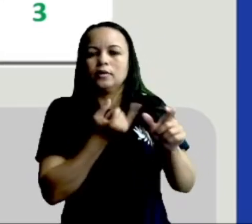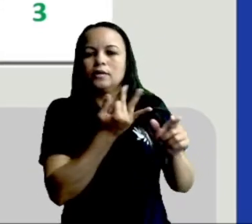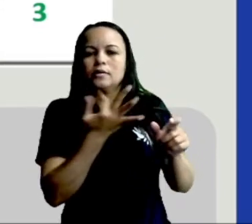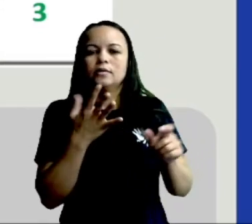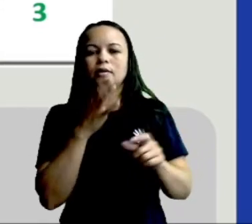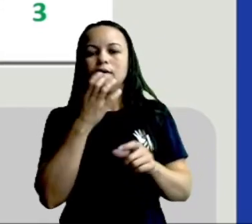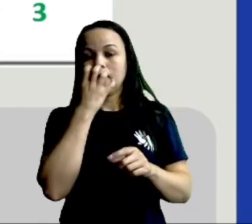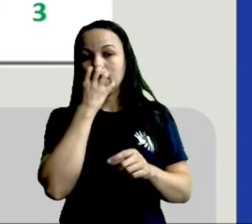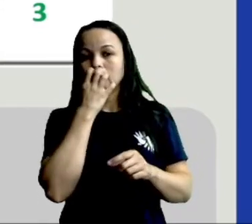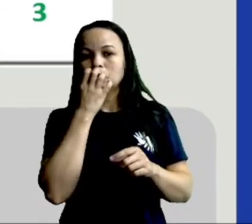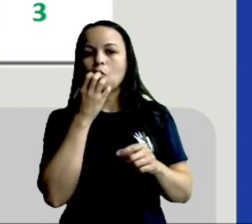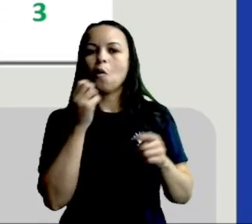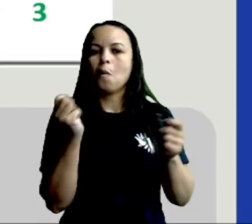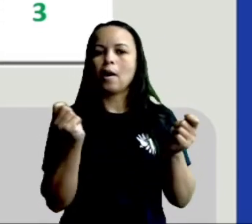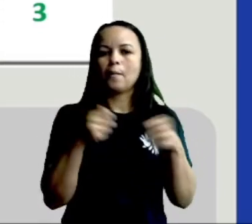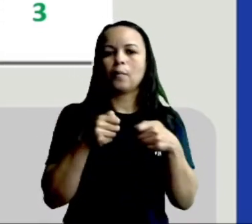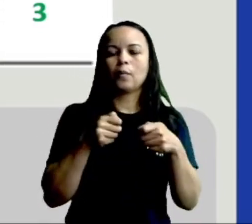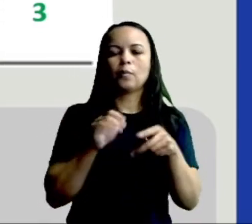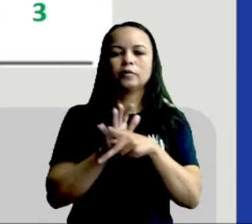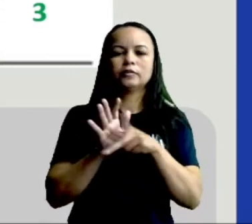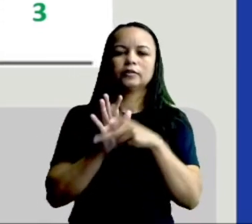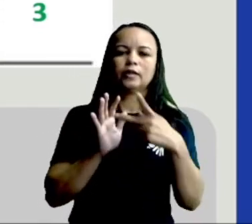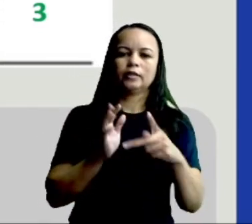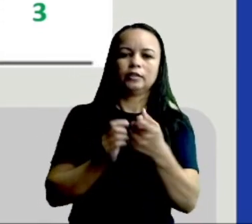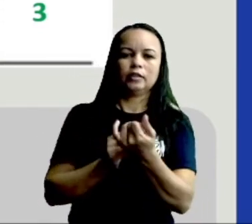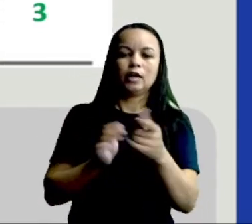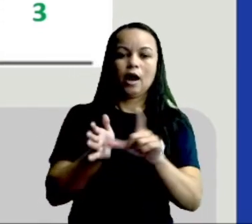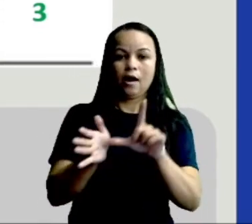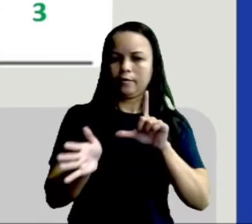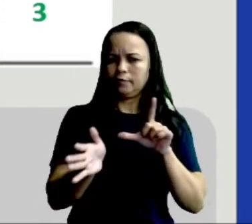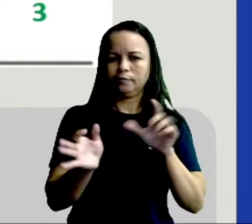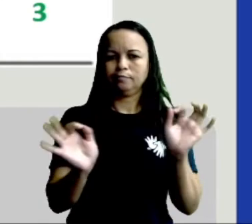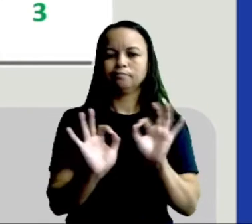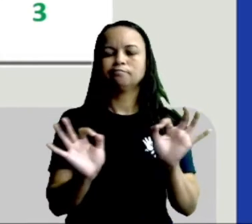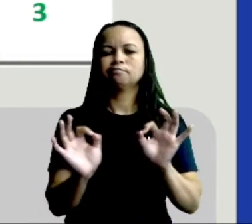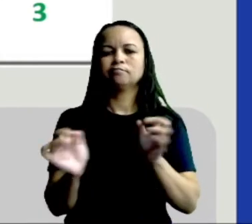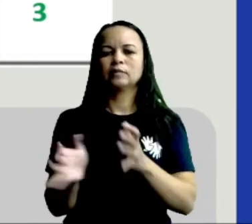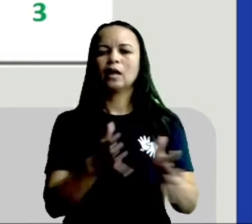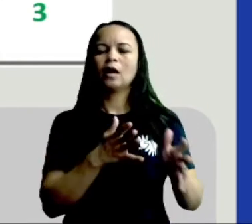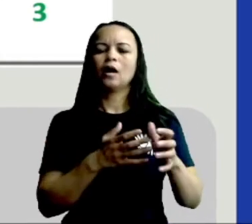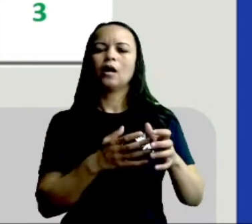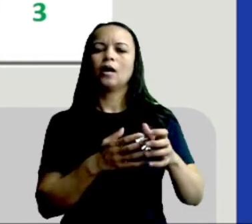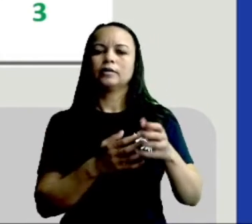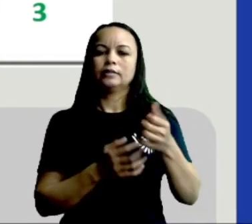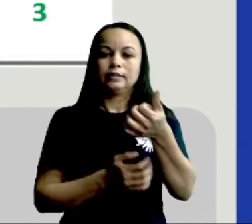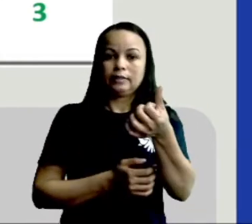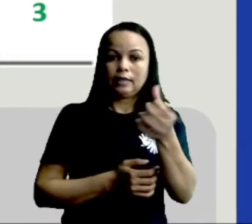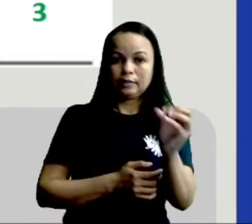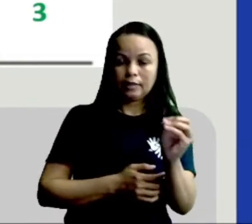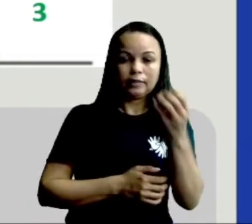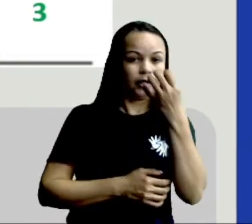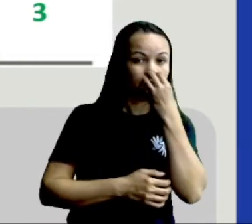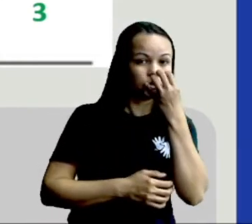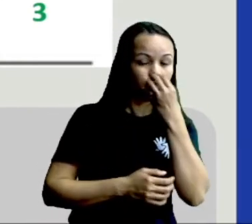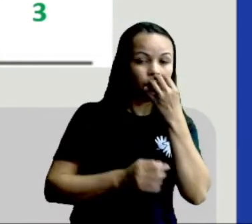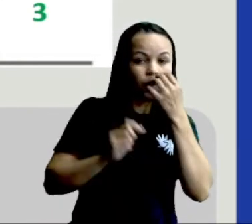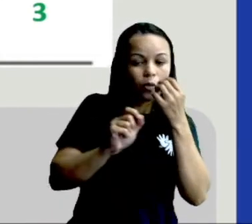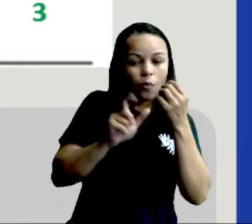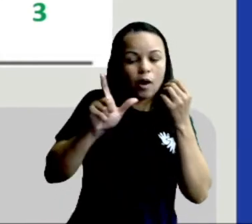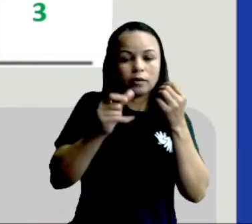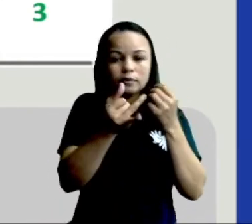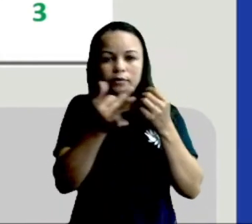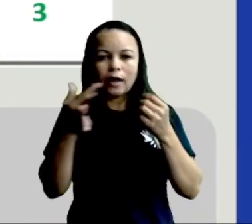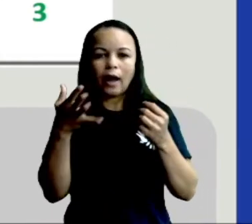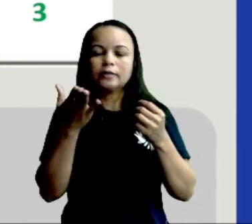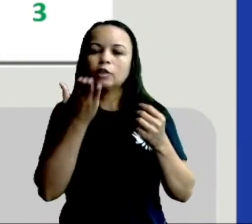mesma proporcionalidade das anteriores, né? Aumentou a quantidade de cachorros, que foi para 60, então vai aumentar a